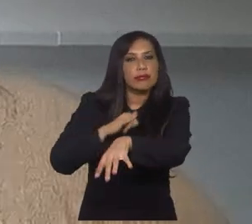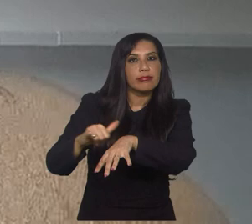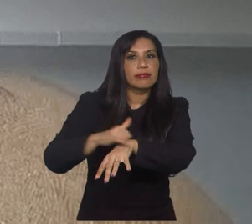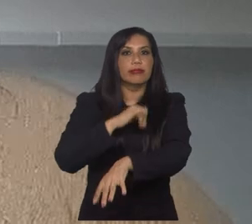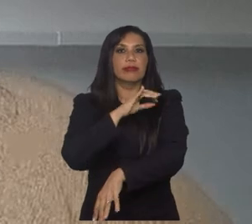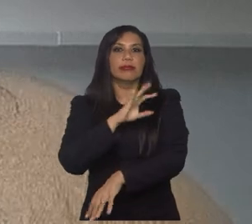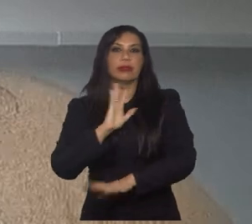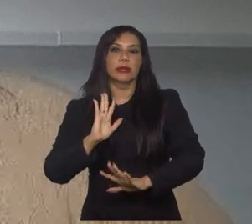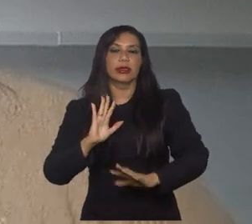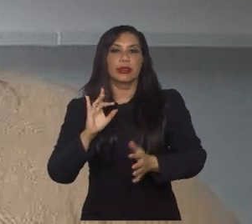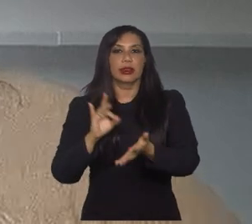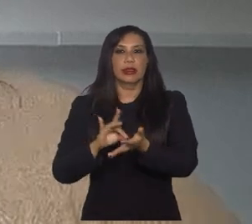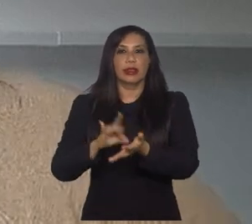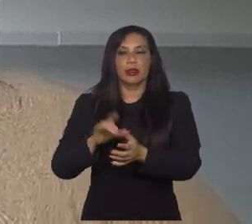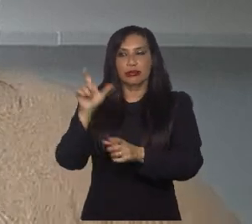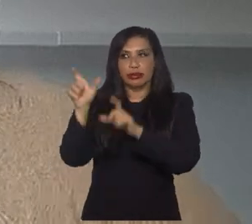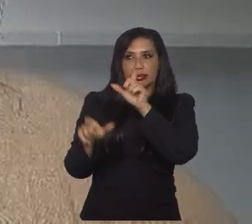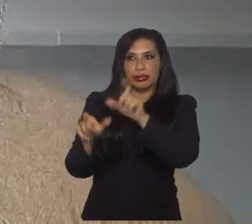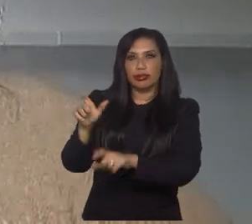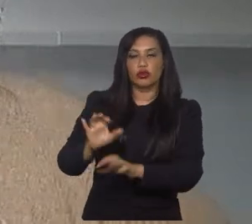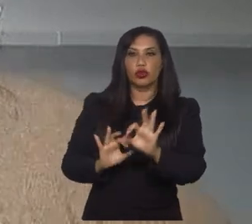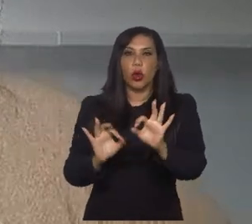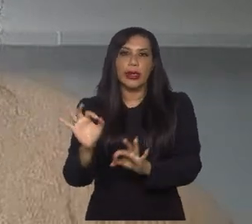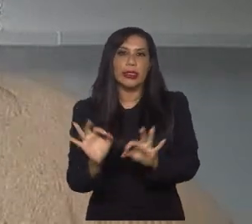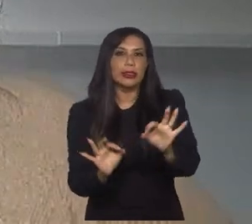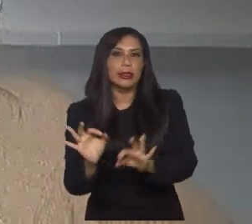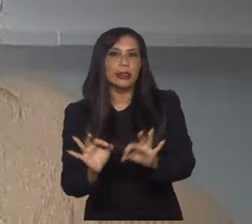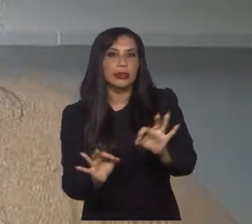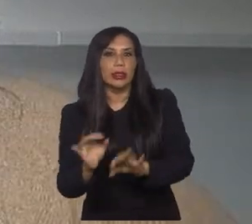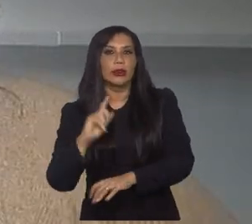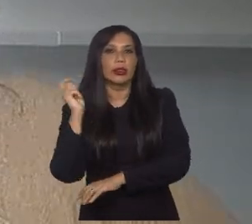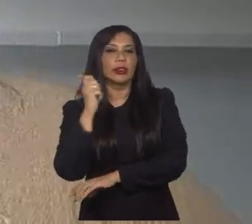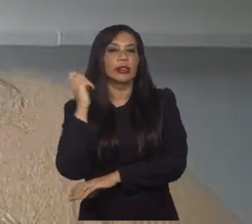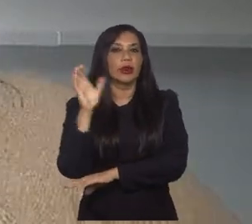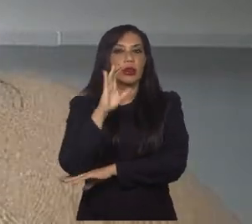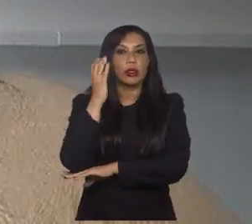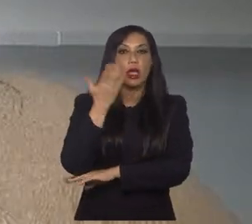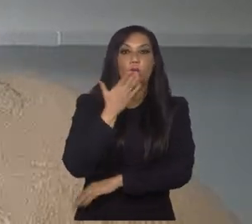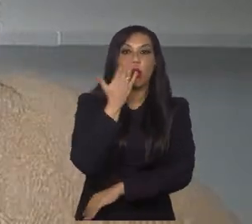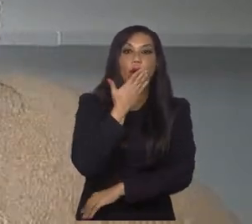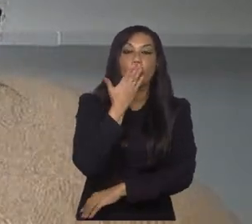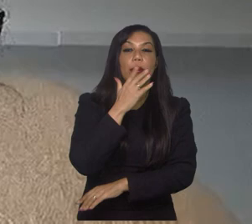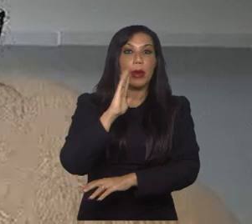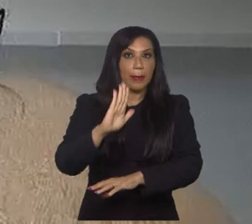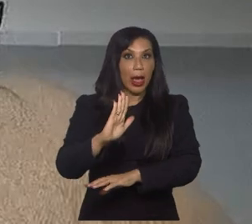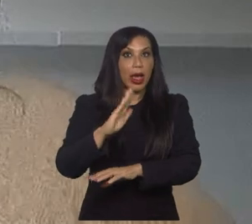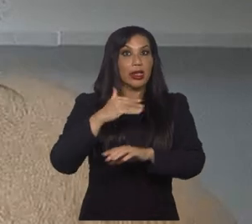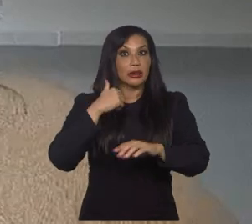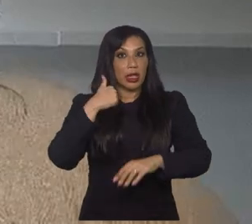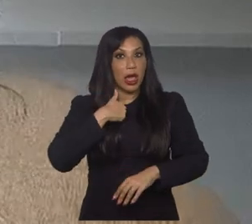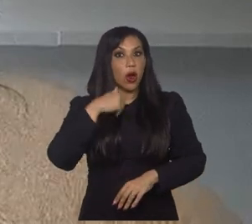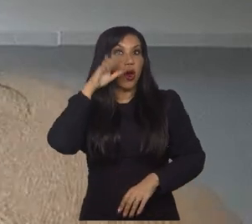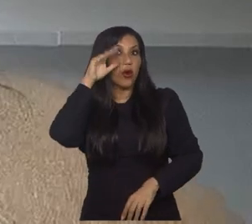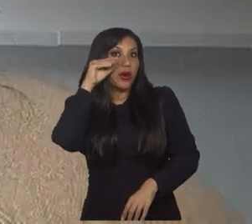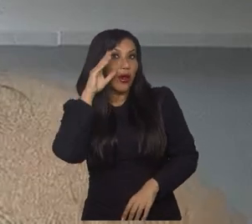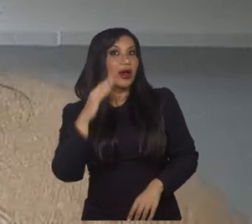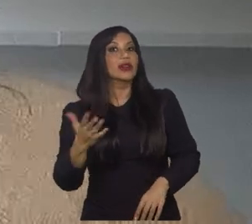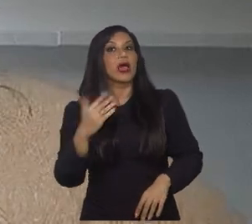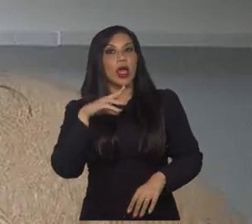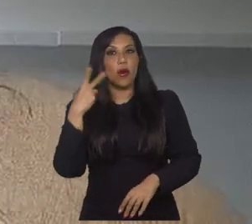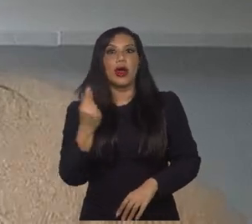e tática, na verdade. De organização mesmo para a seleção da Colômbia, mas estou curiosa. Acho que vão ser as